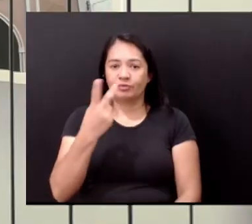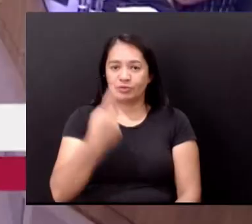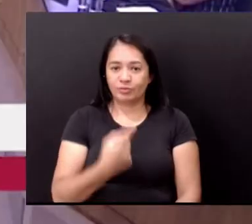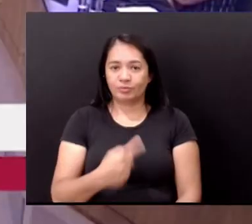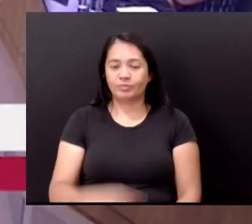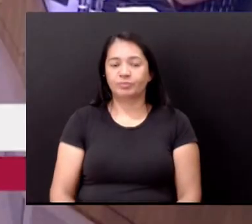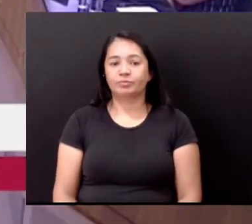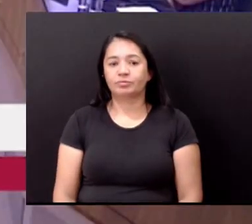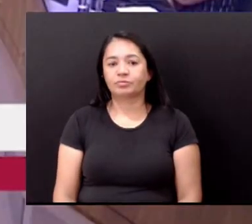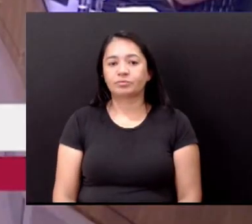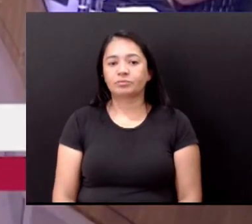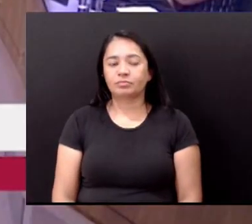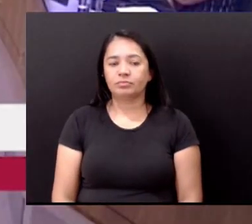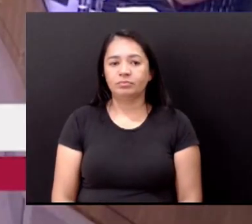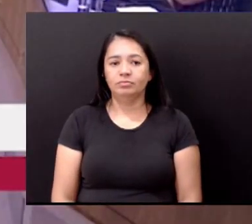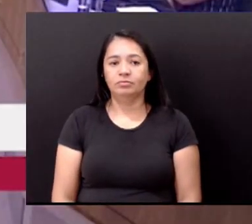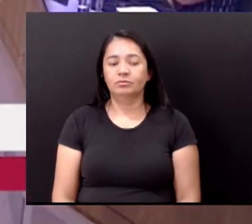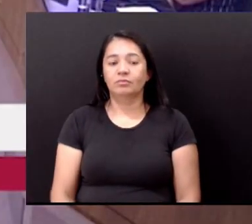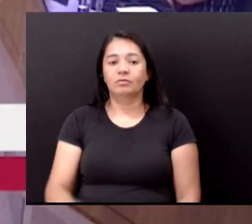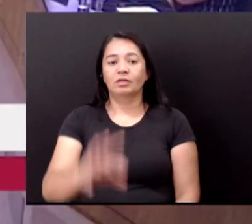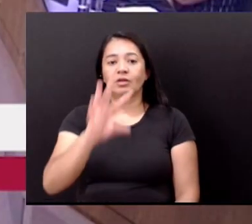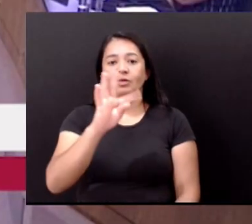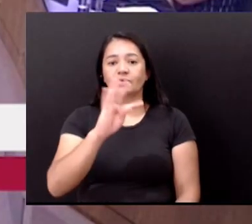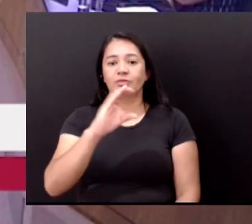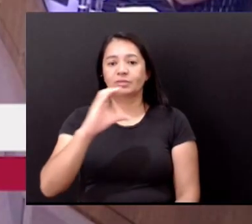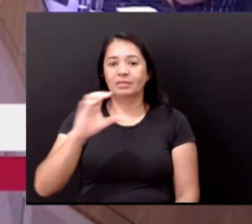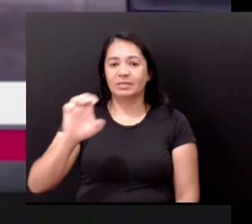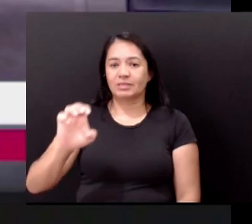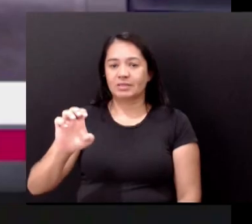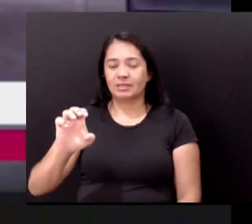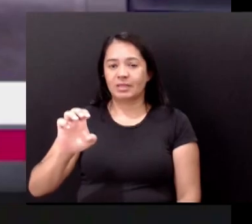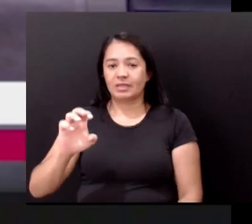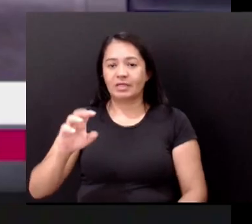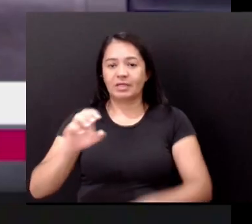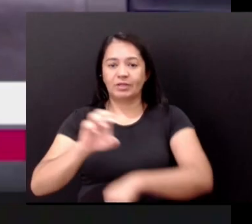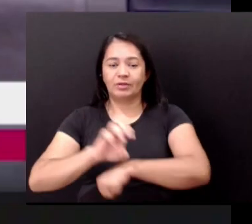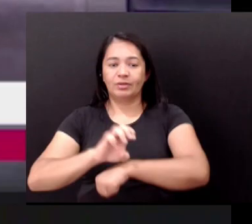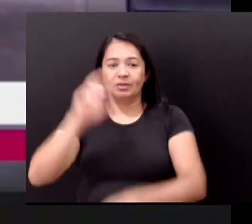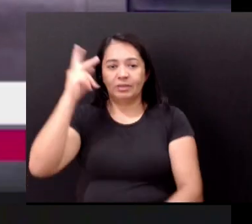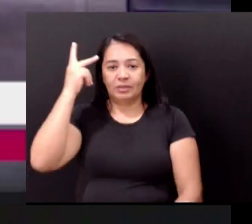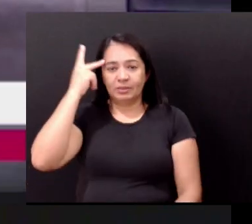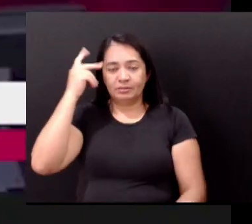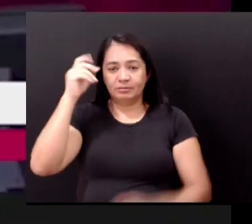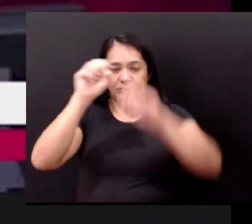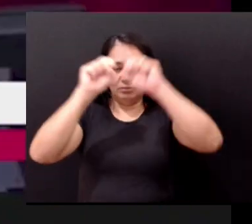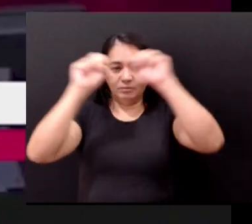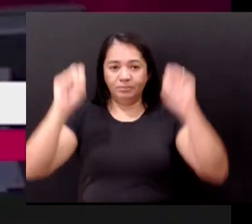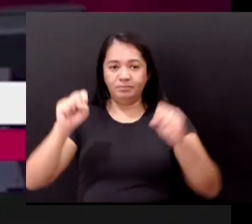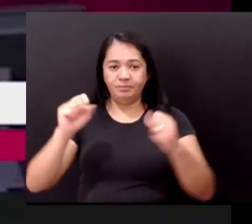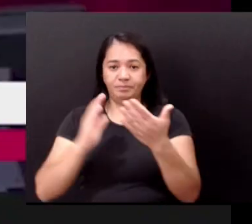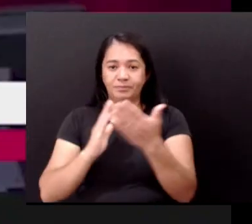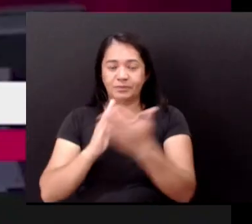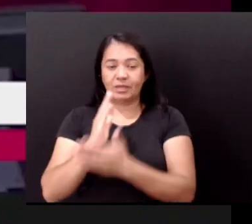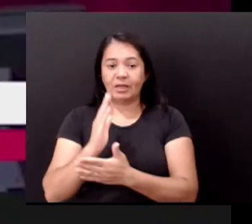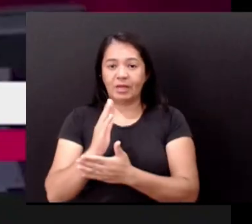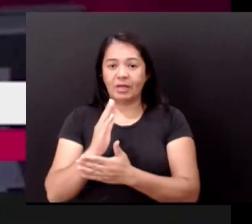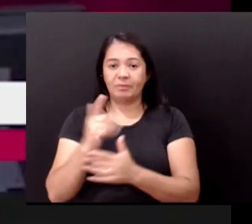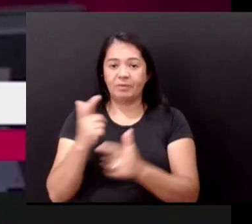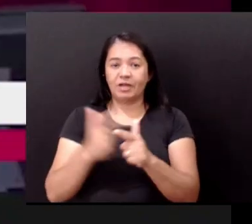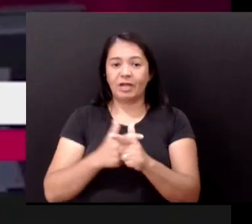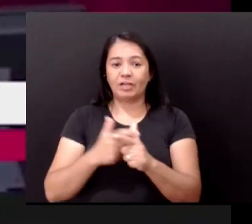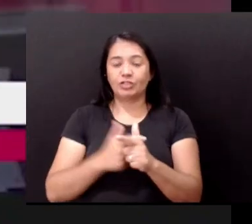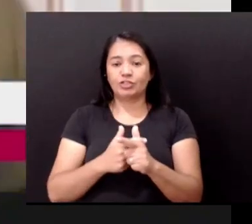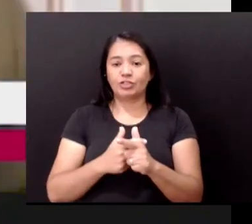O TCE, Tribunal de Contas do Estado de São Paulo, aprovou as contas da mesa da Câmara Municipal de Campinas